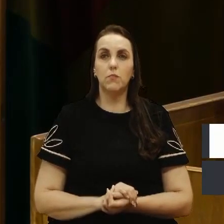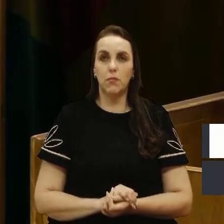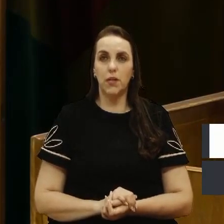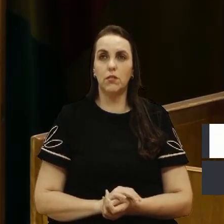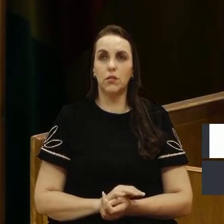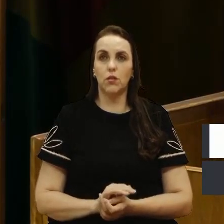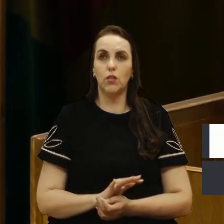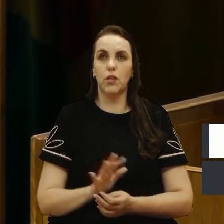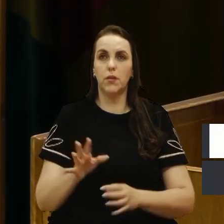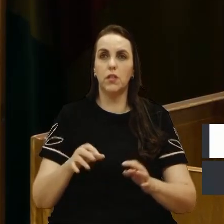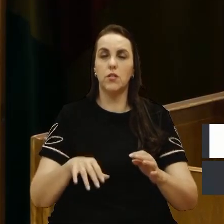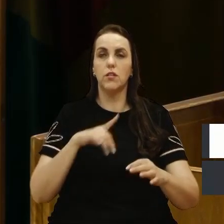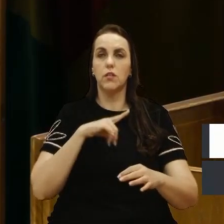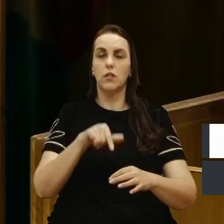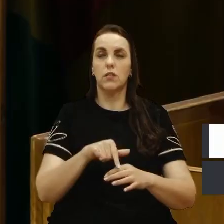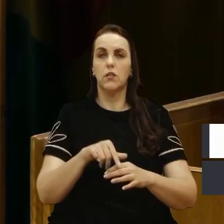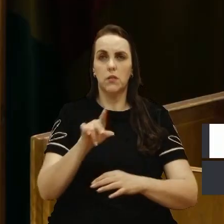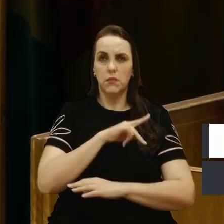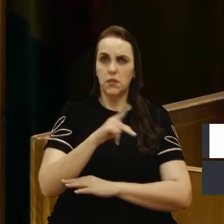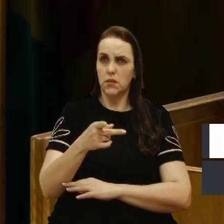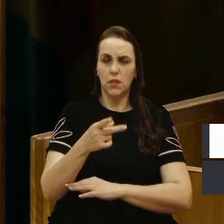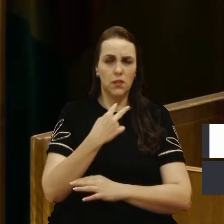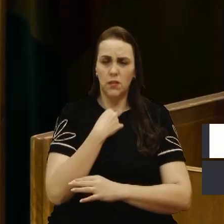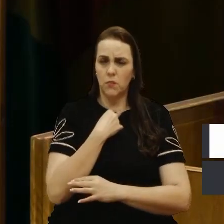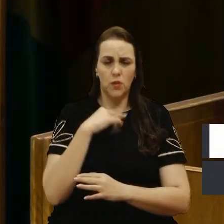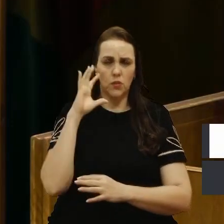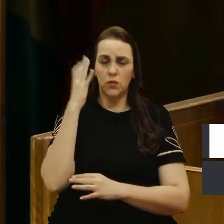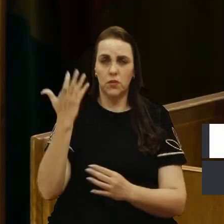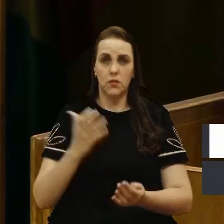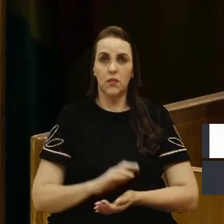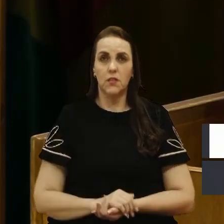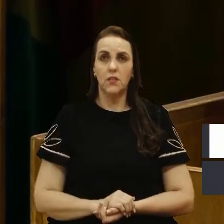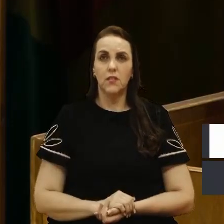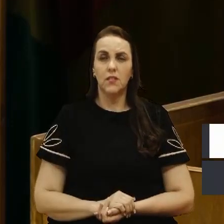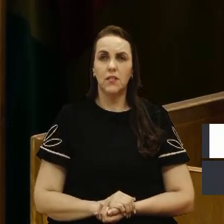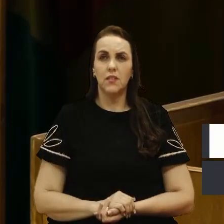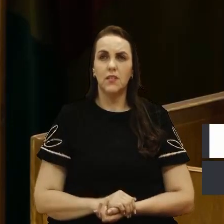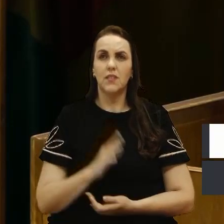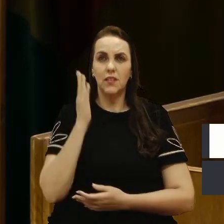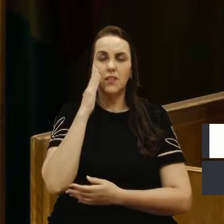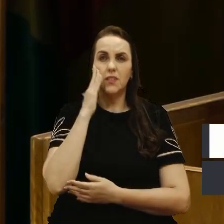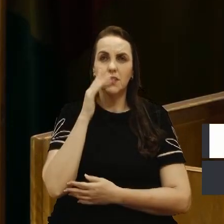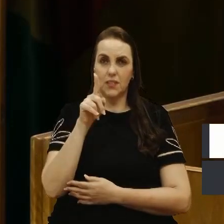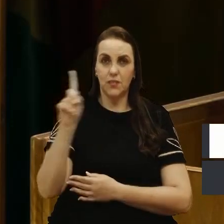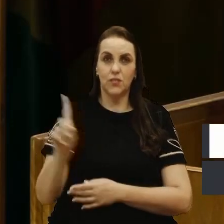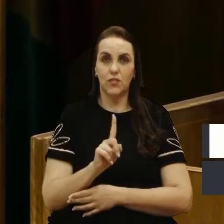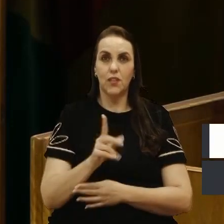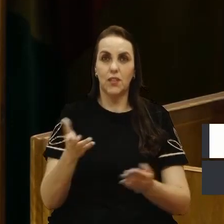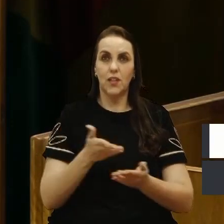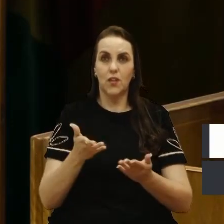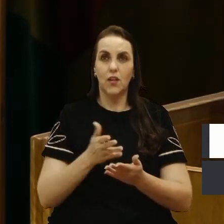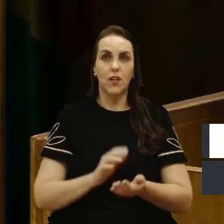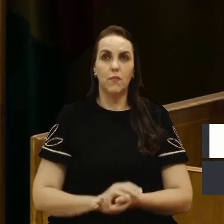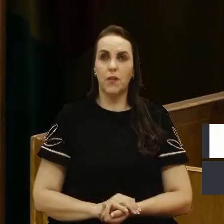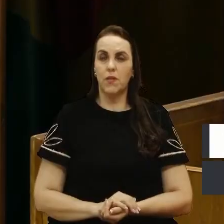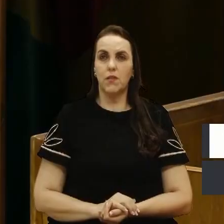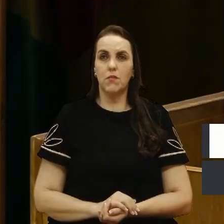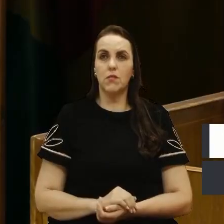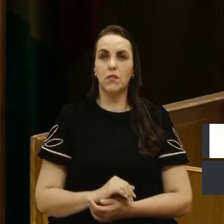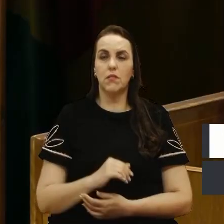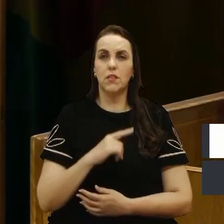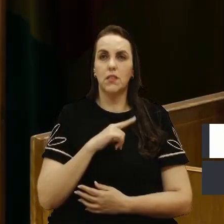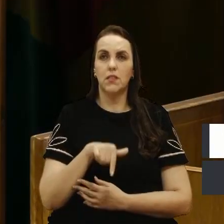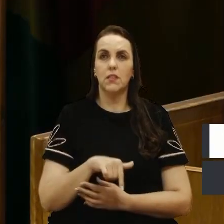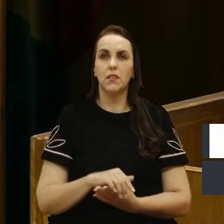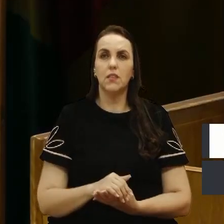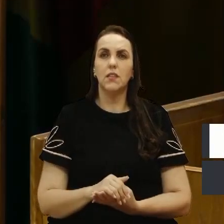presidente e presidente da CCJ. Isso não pode acontecer. Sei que o senhor está chegando agora, espero que a partir de agora tenha uma